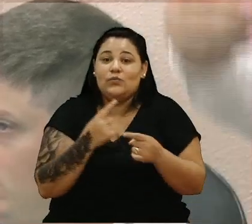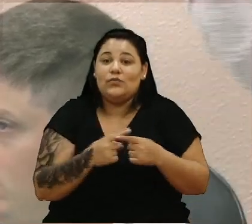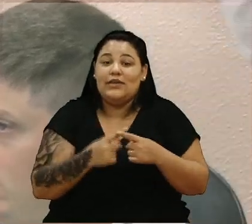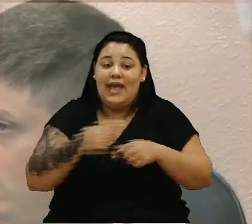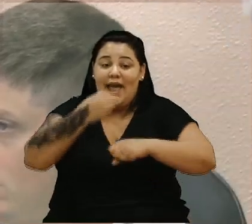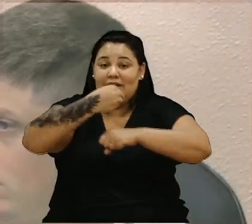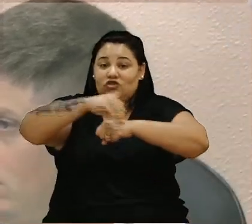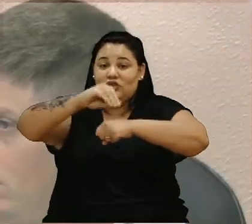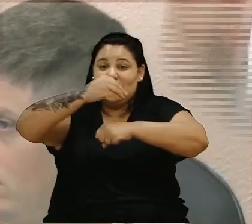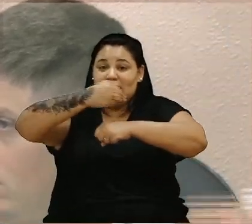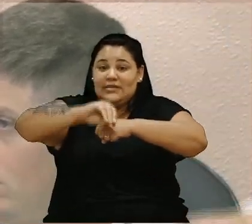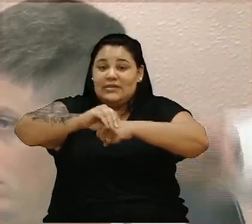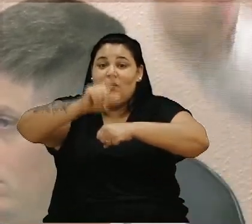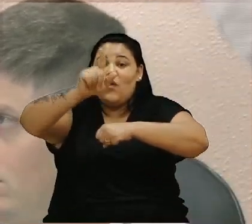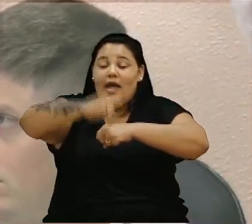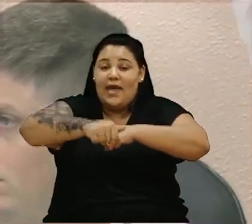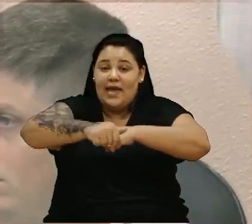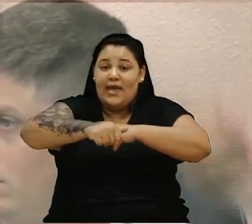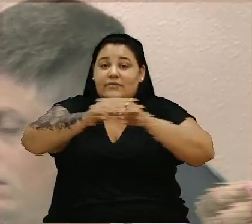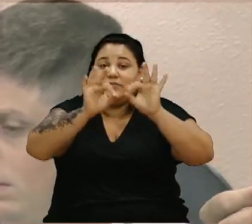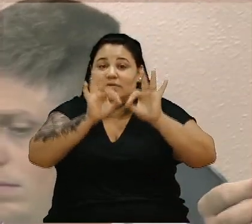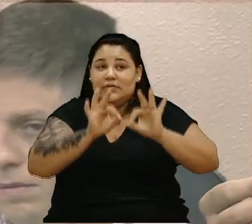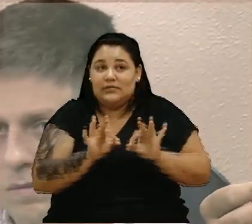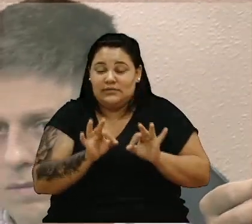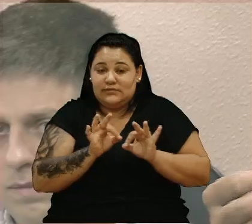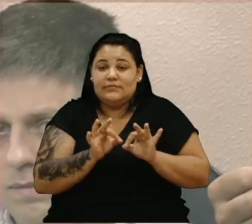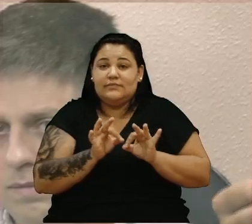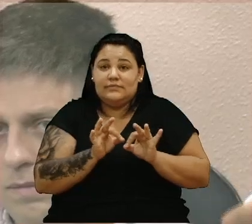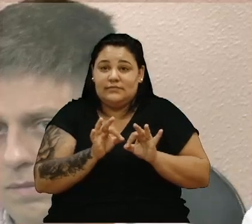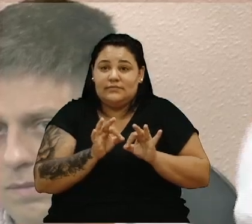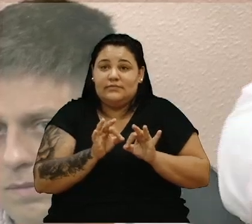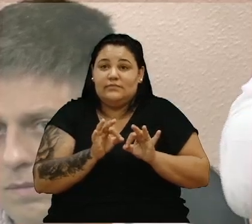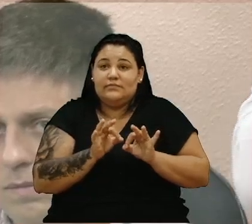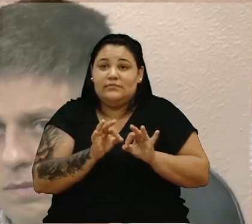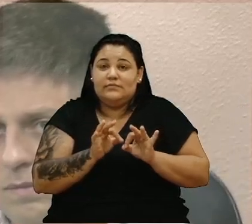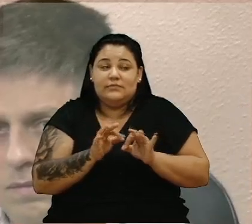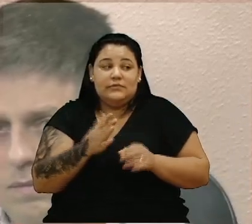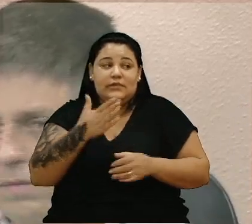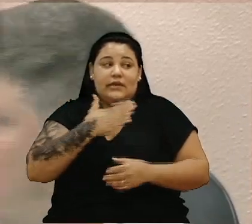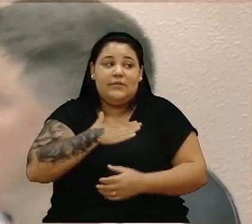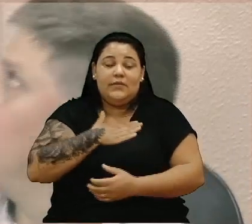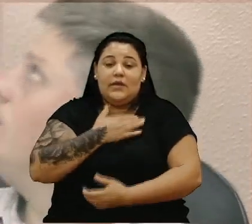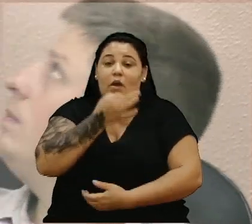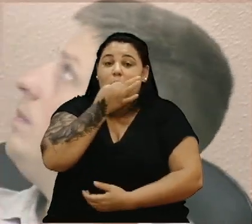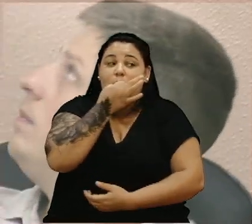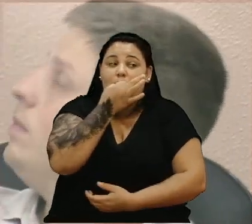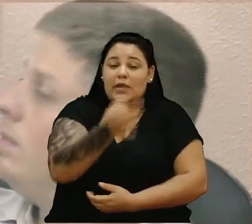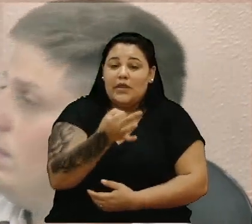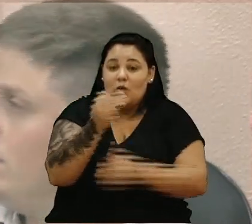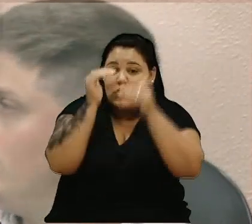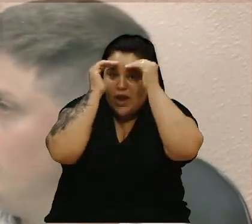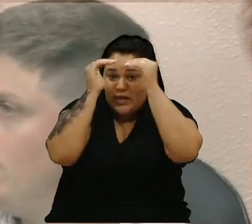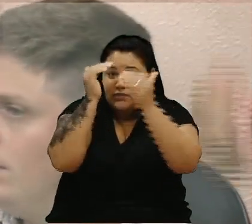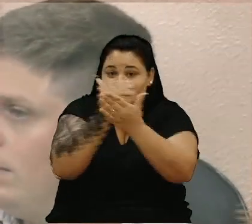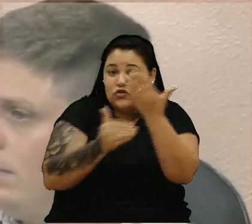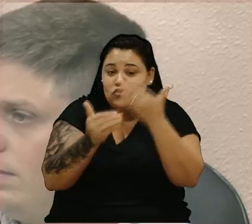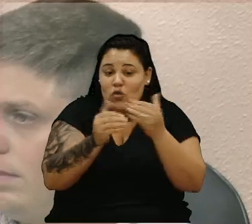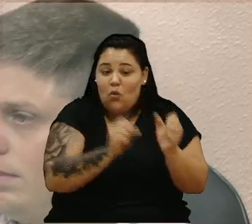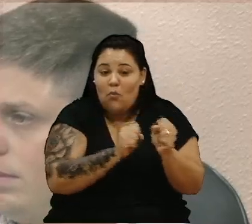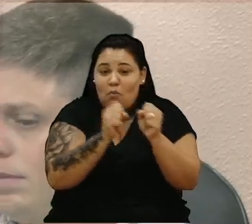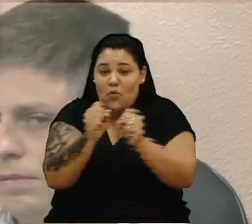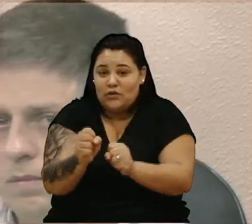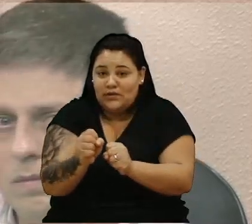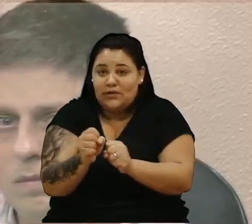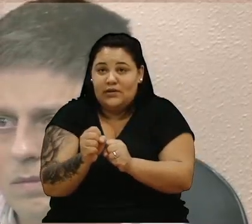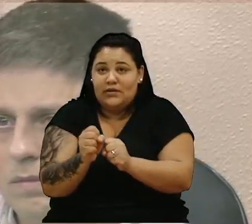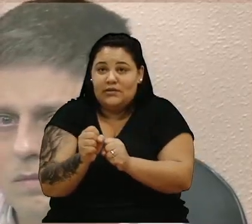indicação é um instrumento dos vereadores que, na minha visão e no respeito dos poderes, não justifica que o vereador